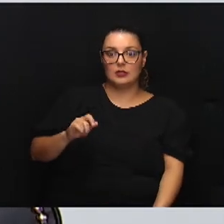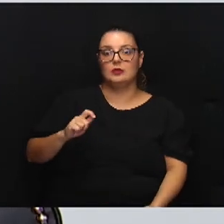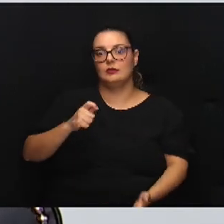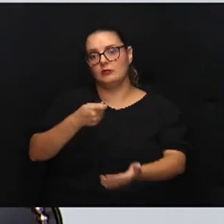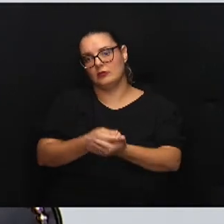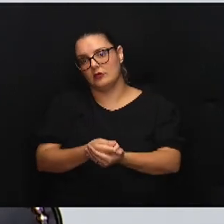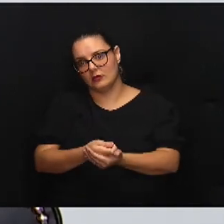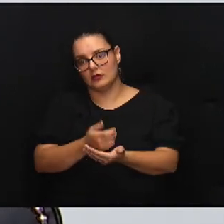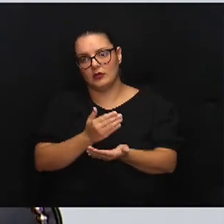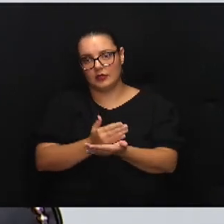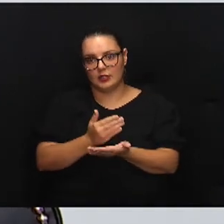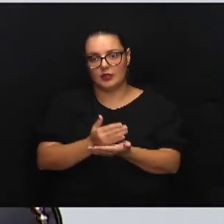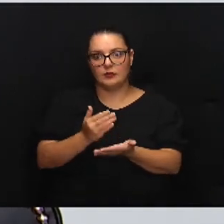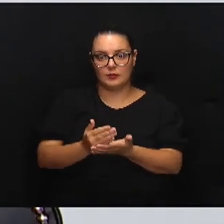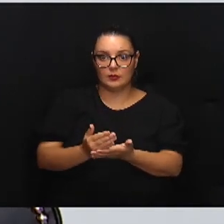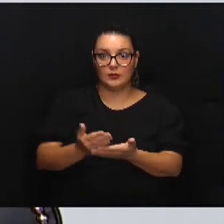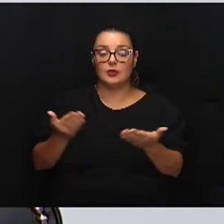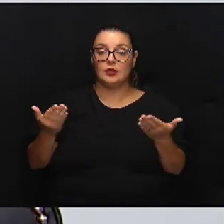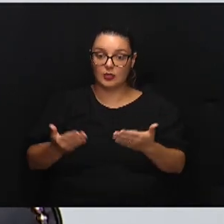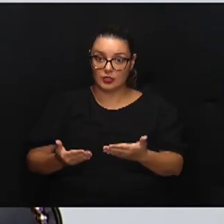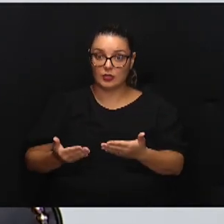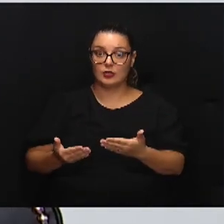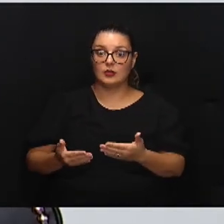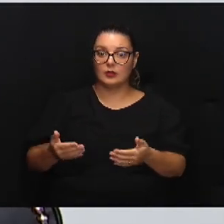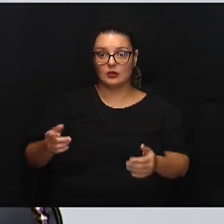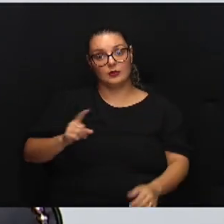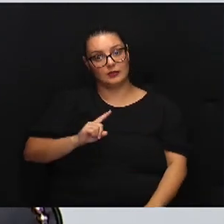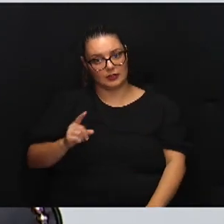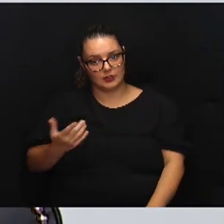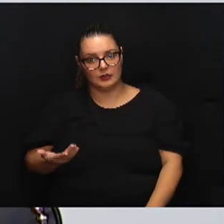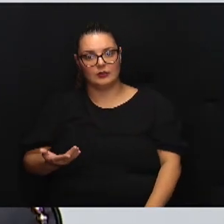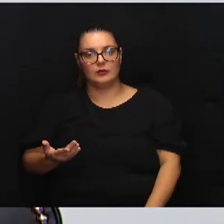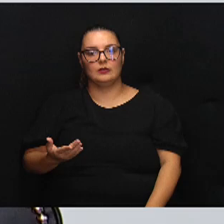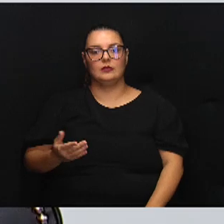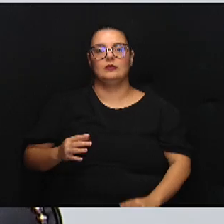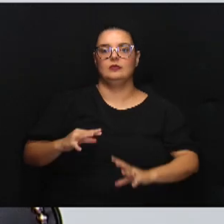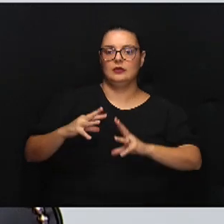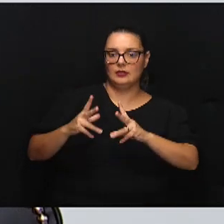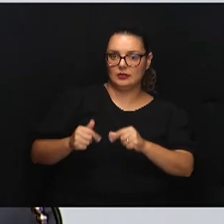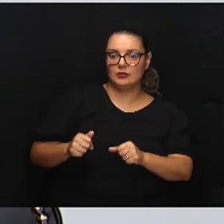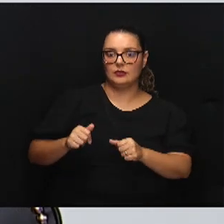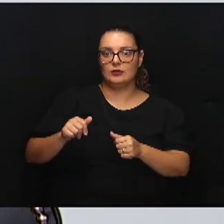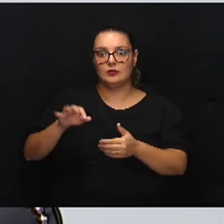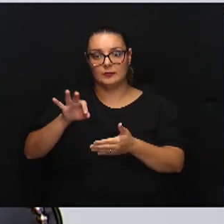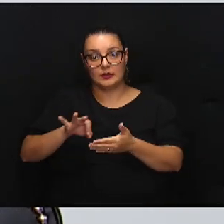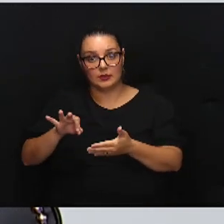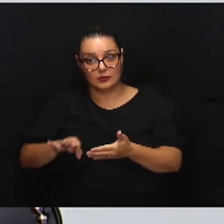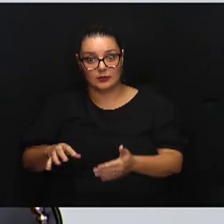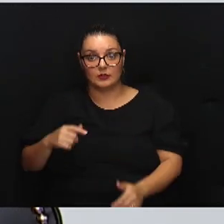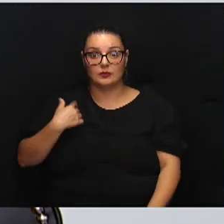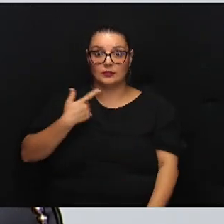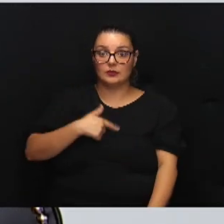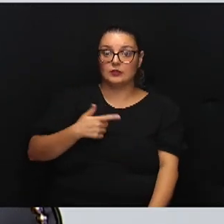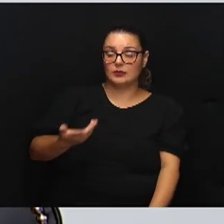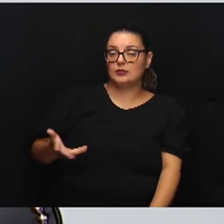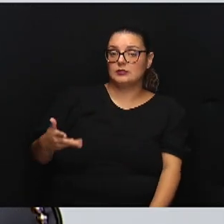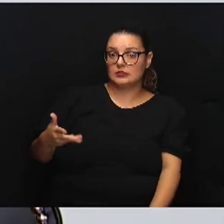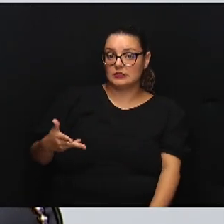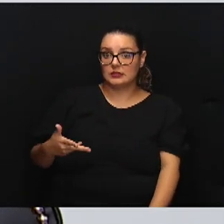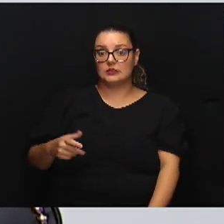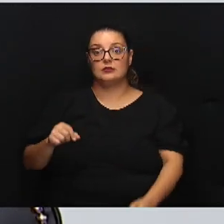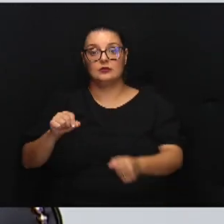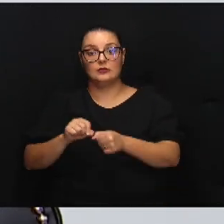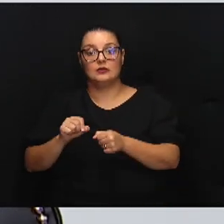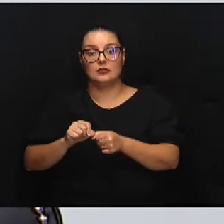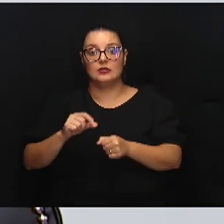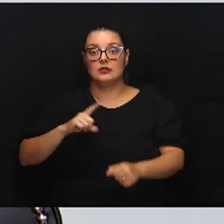mesma parcela ali, né? E agora, a partir de agora, não. Agora tem que fazer toda a parte correta. Nas acelerações que eu fiz também, a gente teve